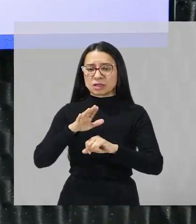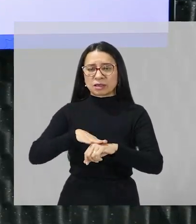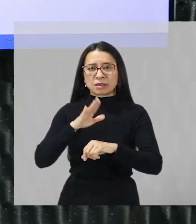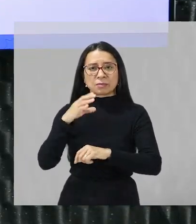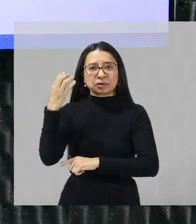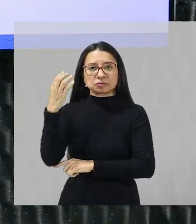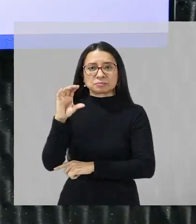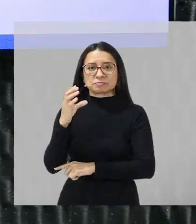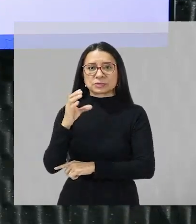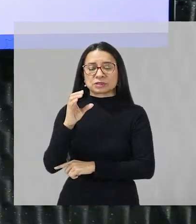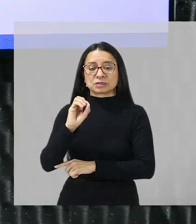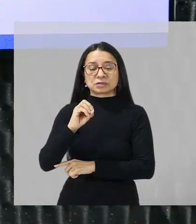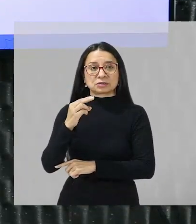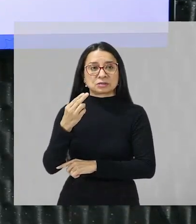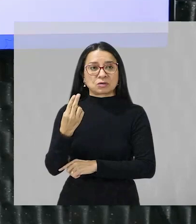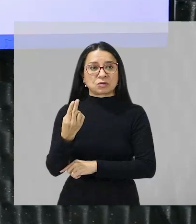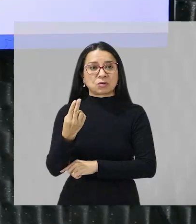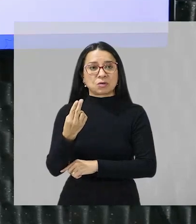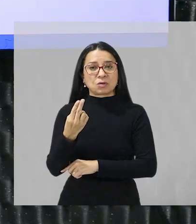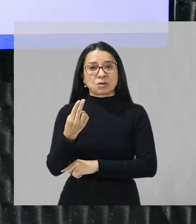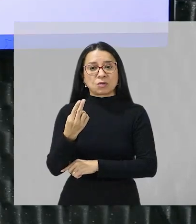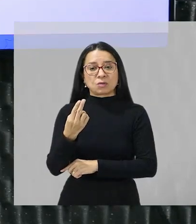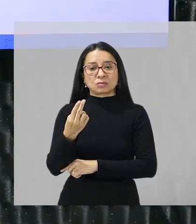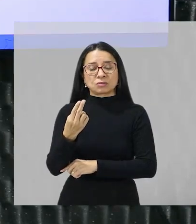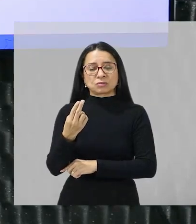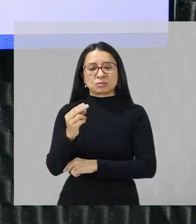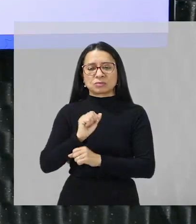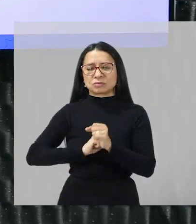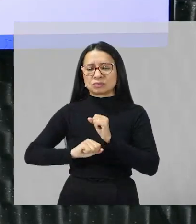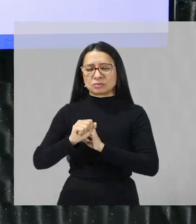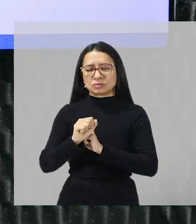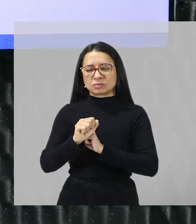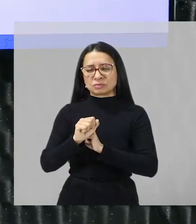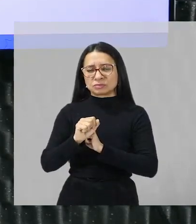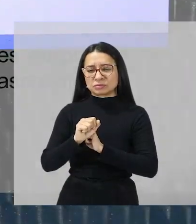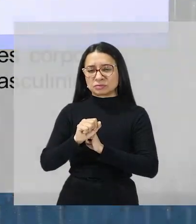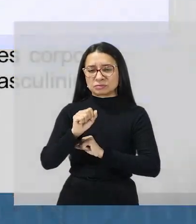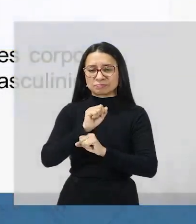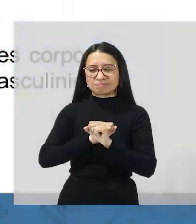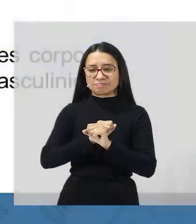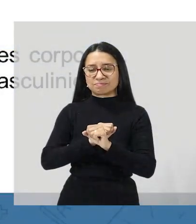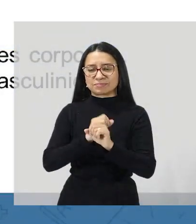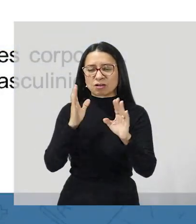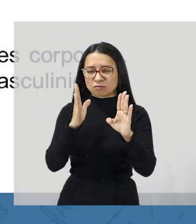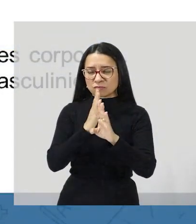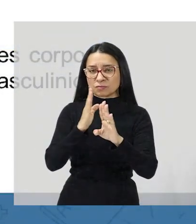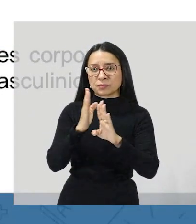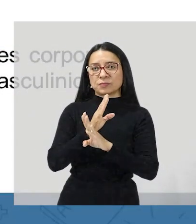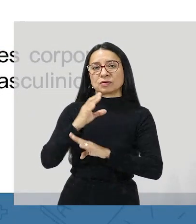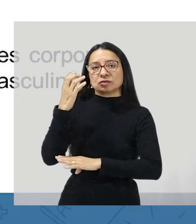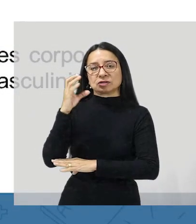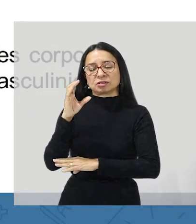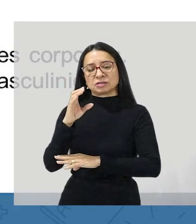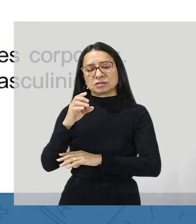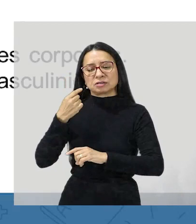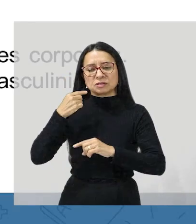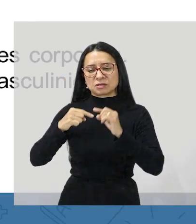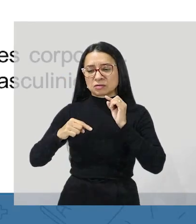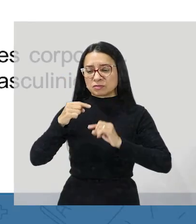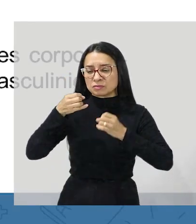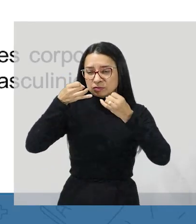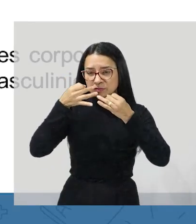danças, sem ser o balé, ela não se revela tão forte. E os homens não aparecem em menor número, como, por